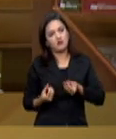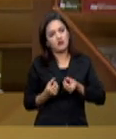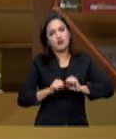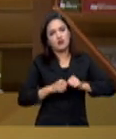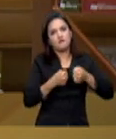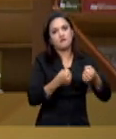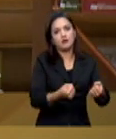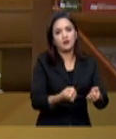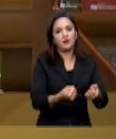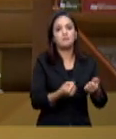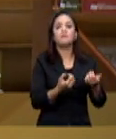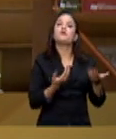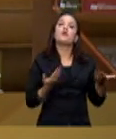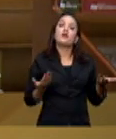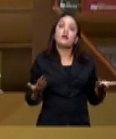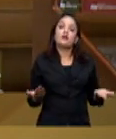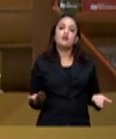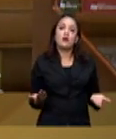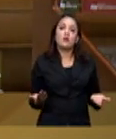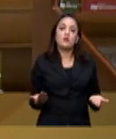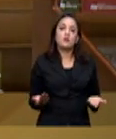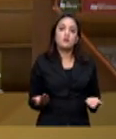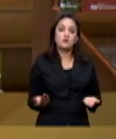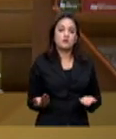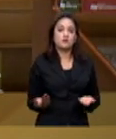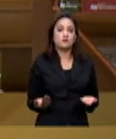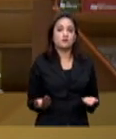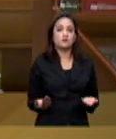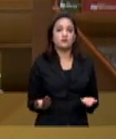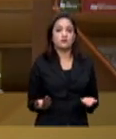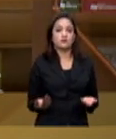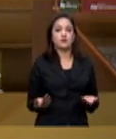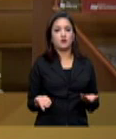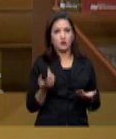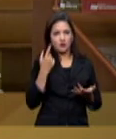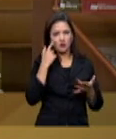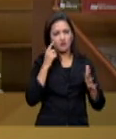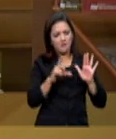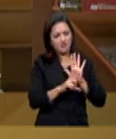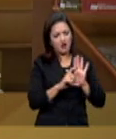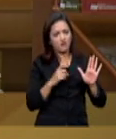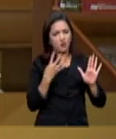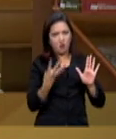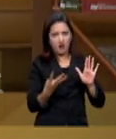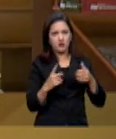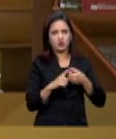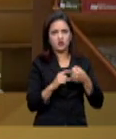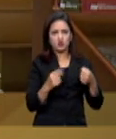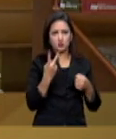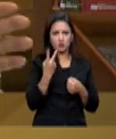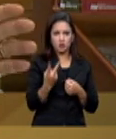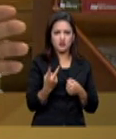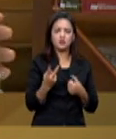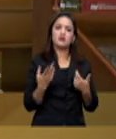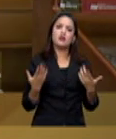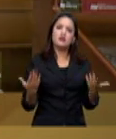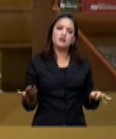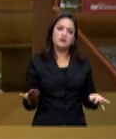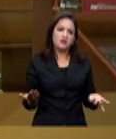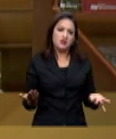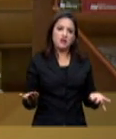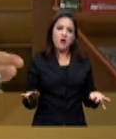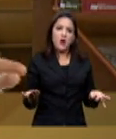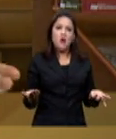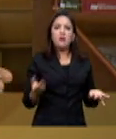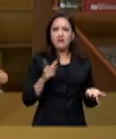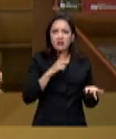competente. Portanto, nesse aspecto, a partir da leitura do parágrafo 4º do artigo 2º, me parece que o direito